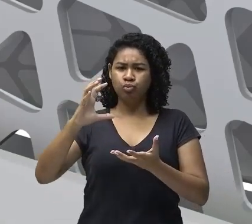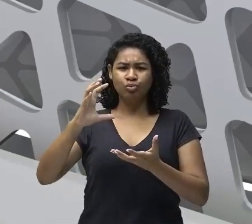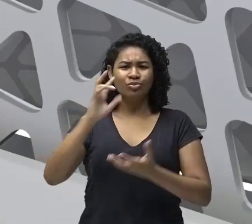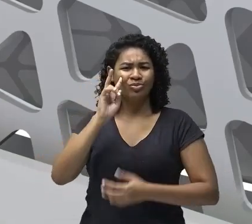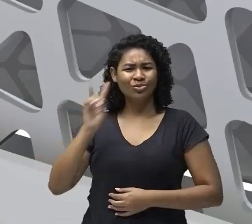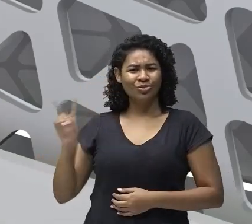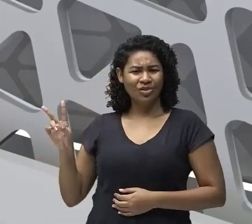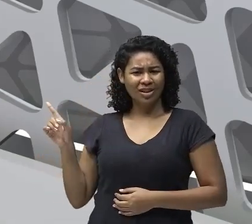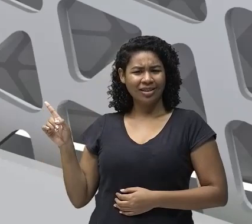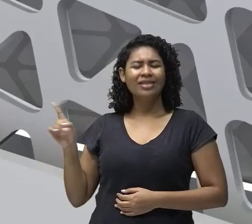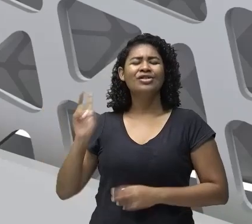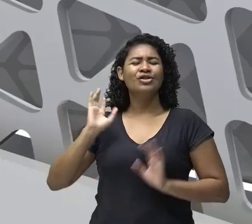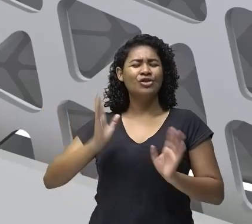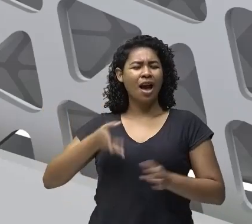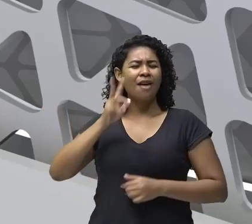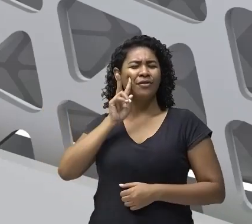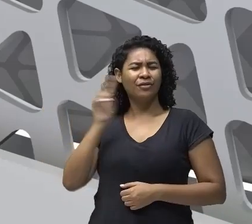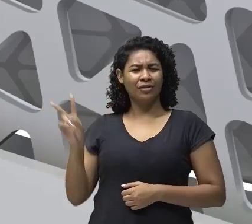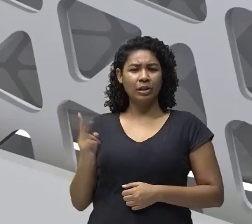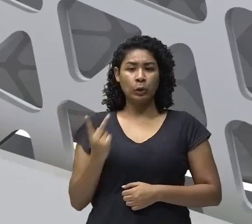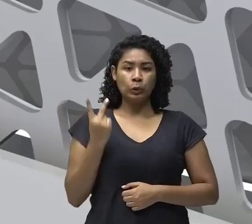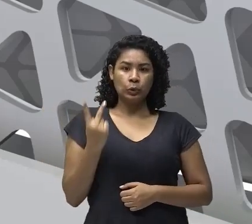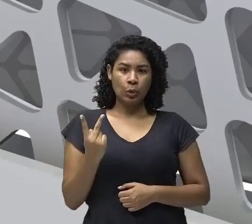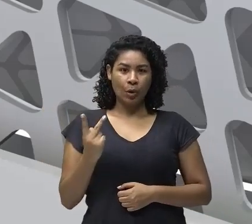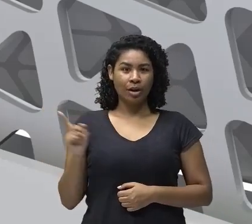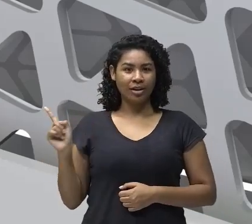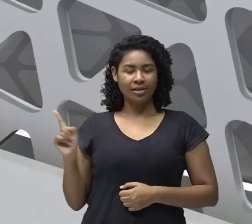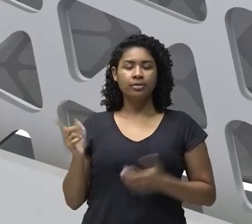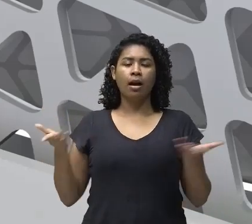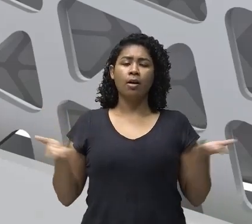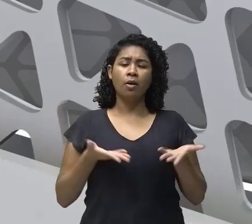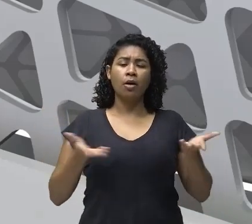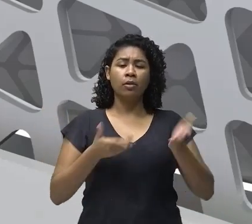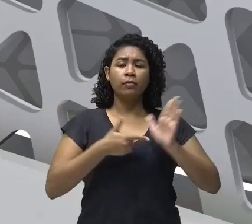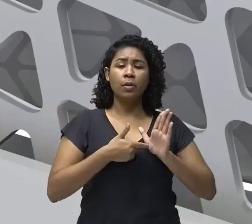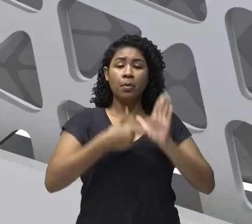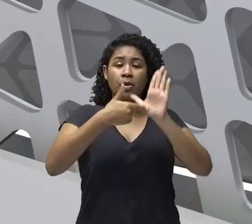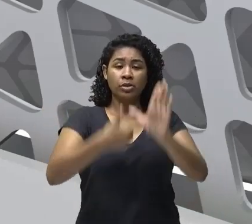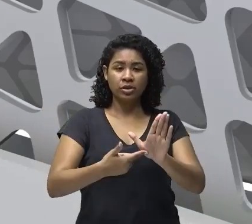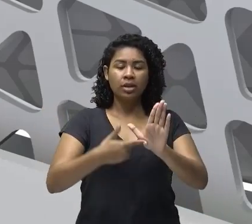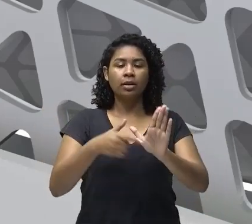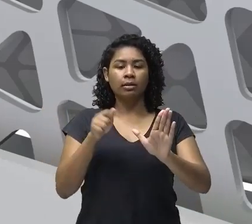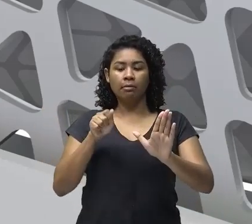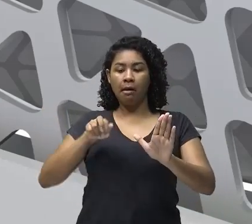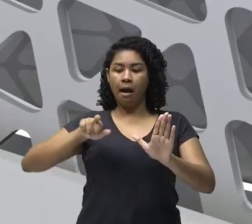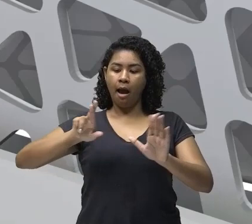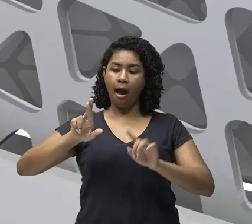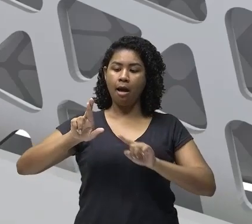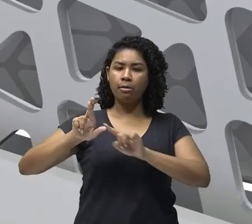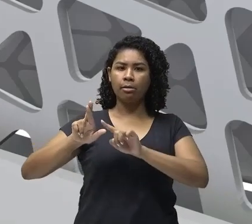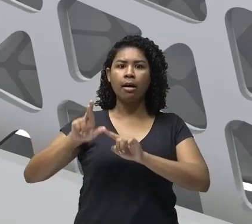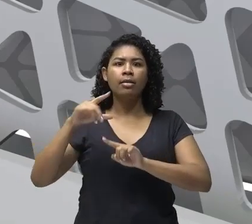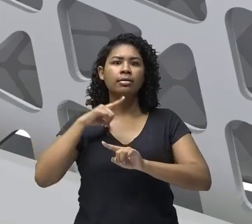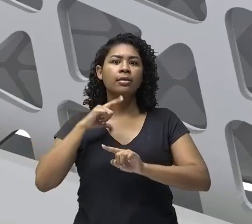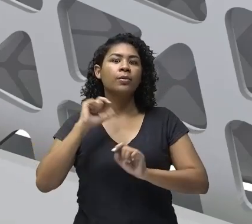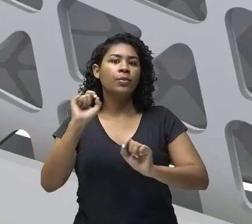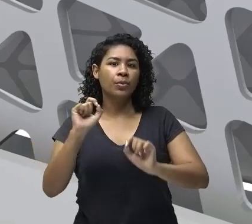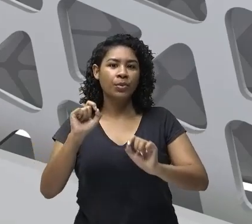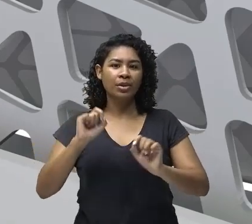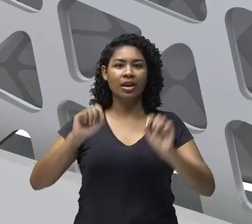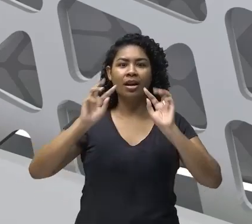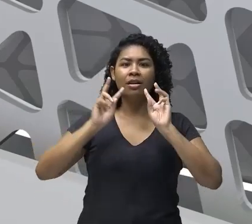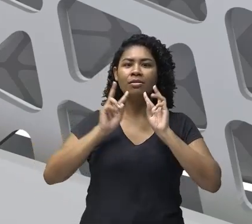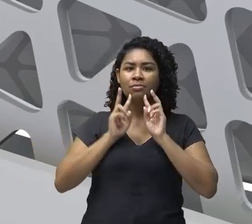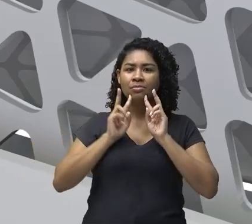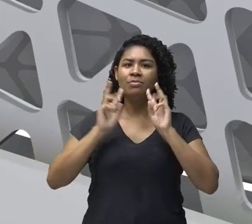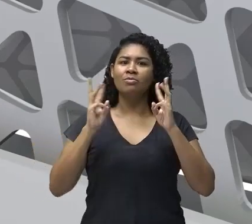balão por aí. E aqui a gente vai demonstrar com o balão que o ar tem massa. Sim, esse ar que a gente